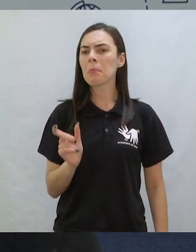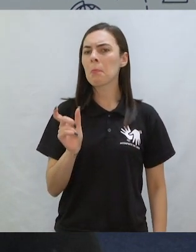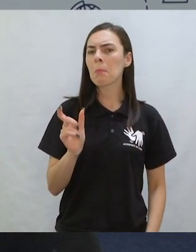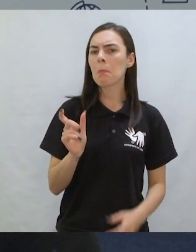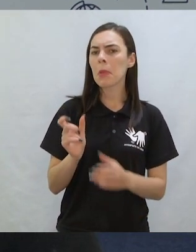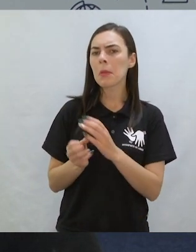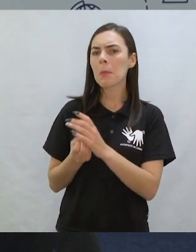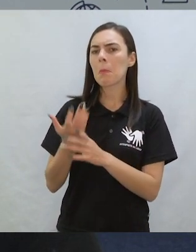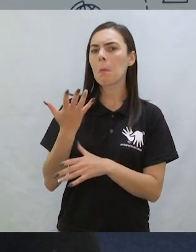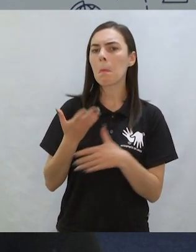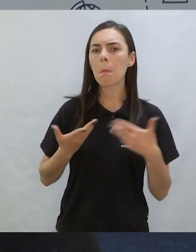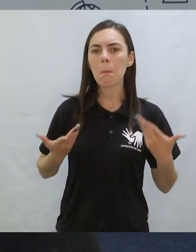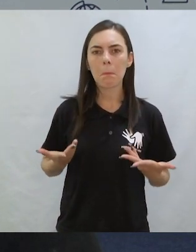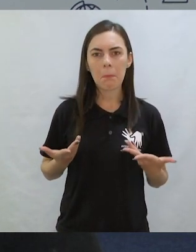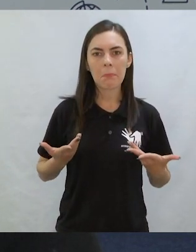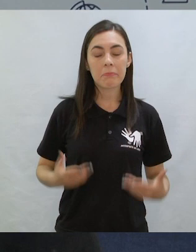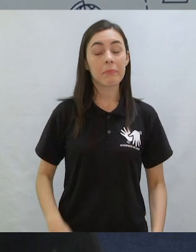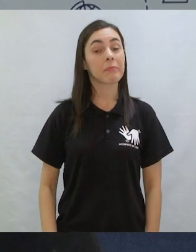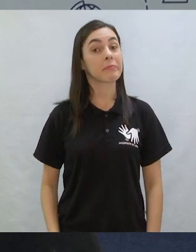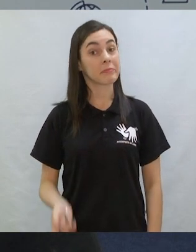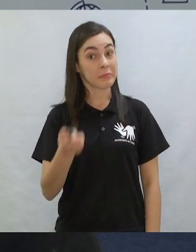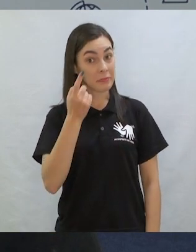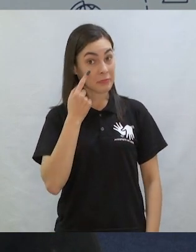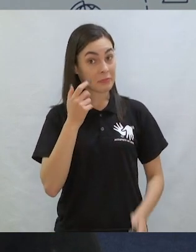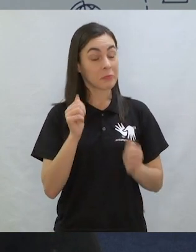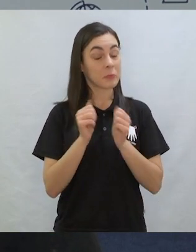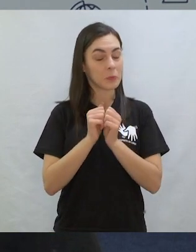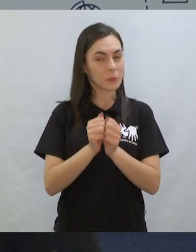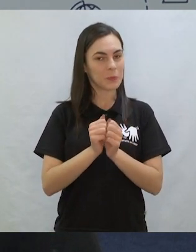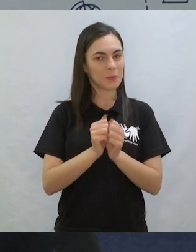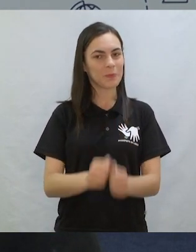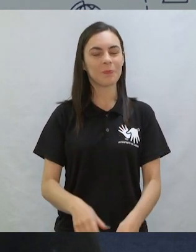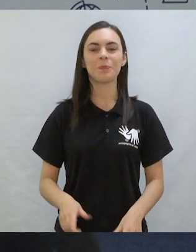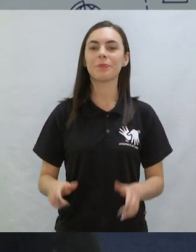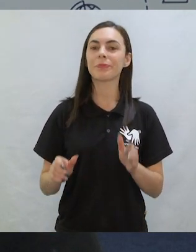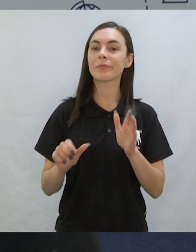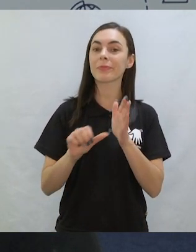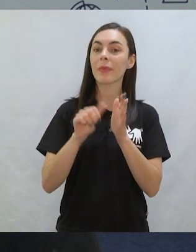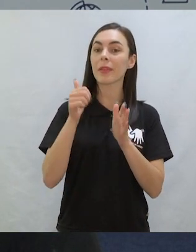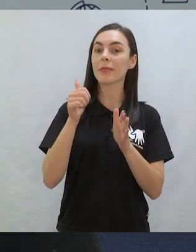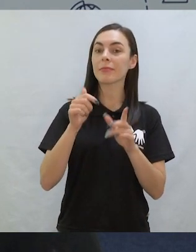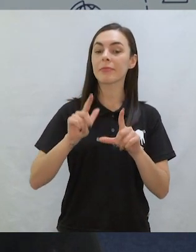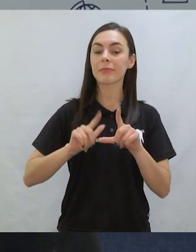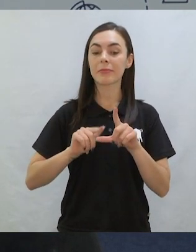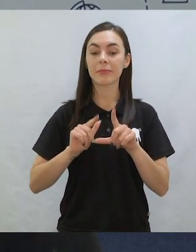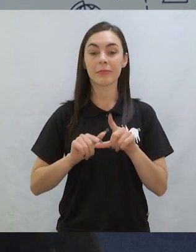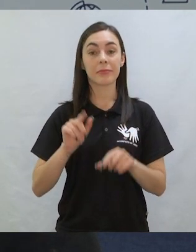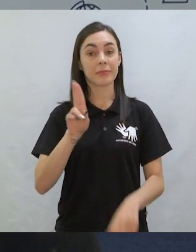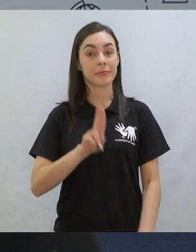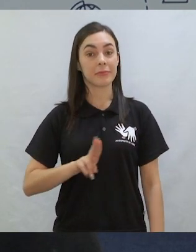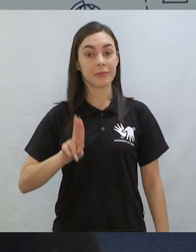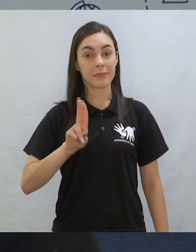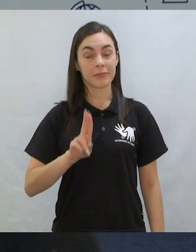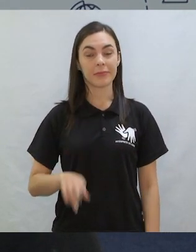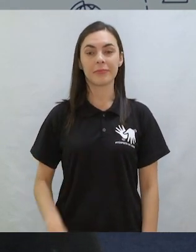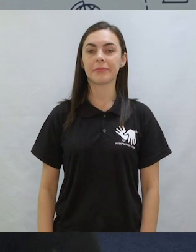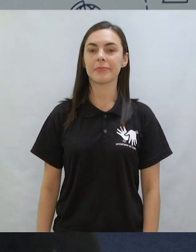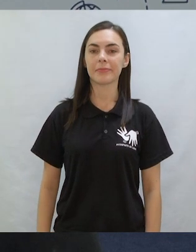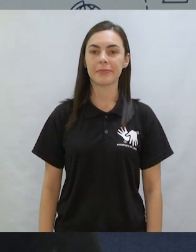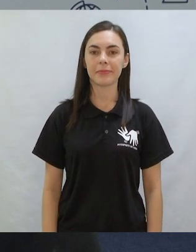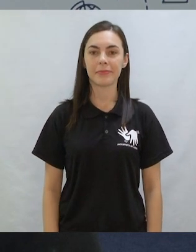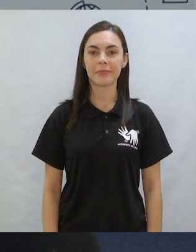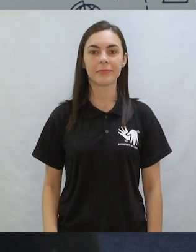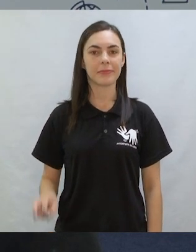ver que palavra vai se formar. Vamos juntos então. Primeira letra que você vai